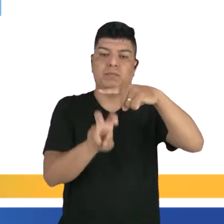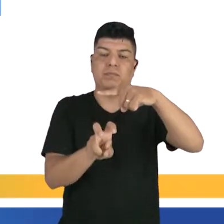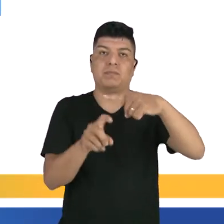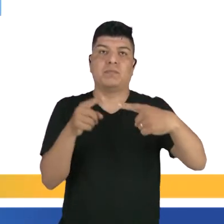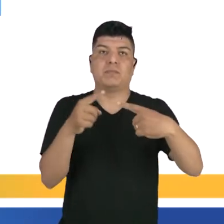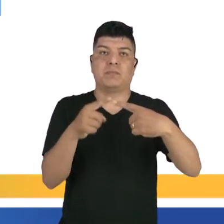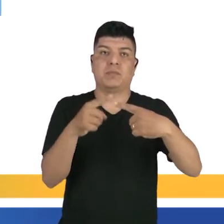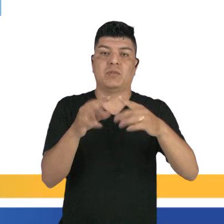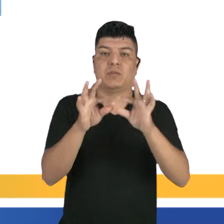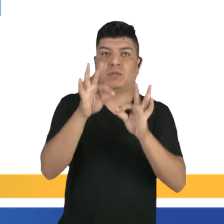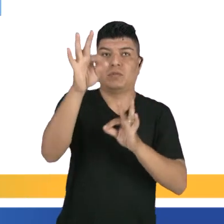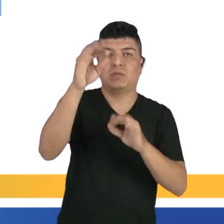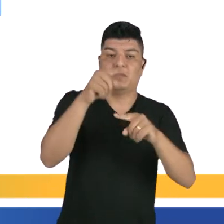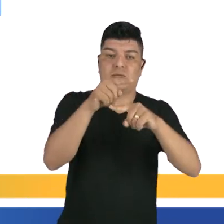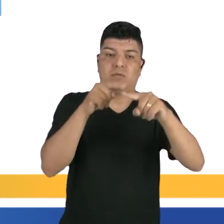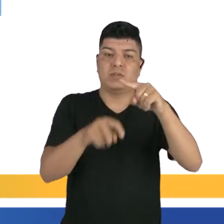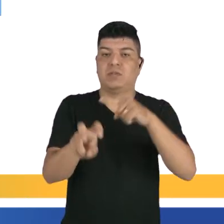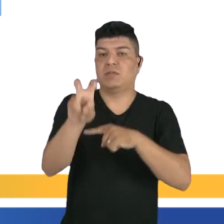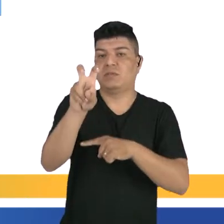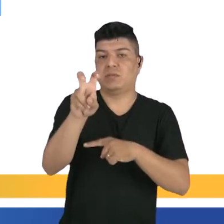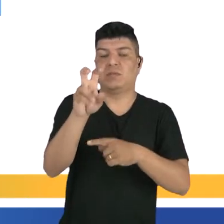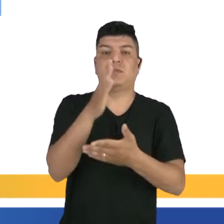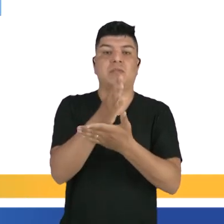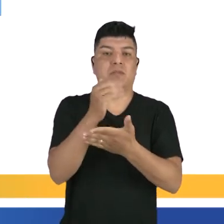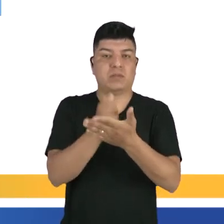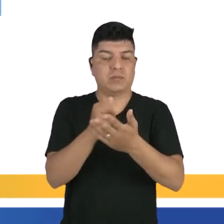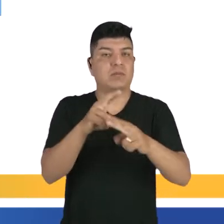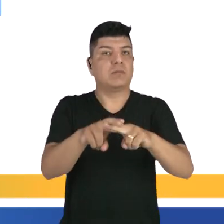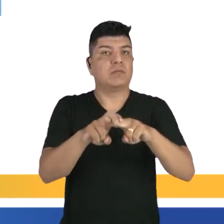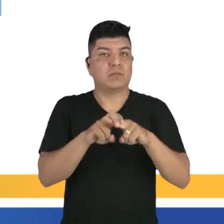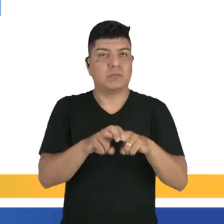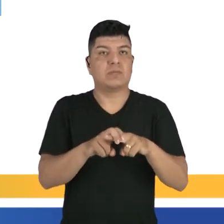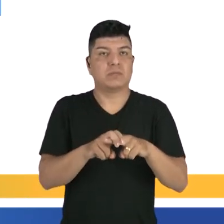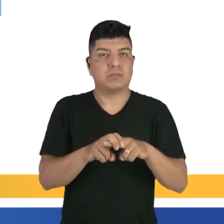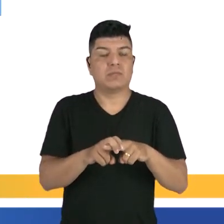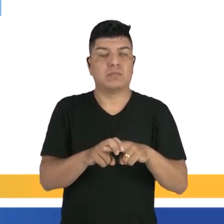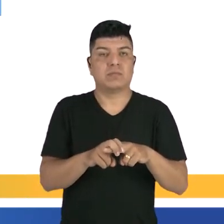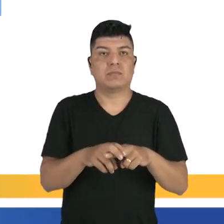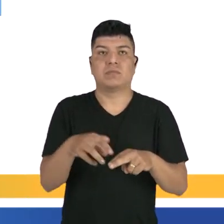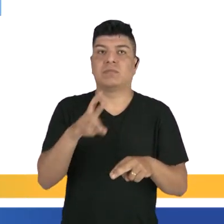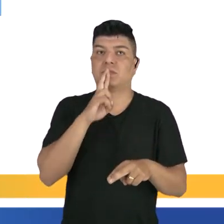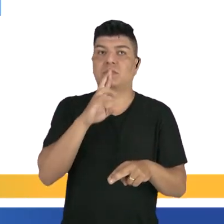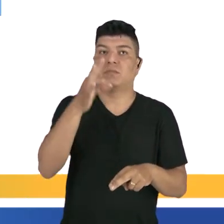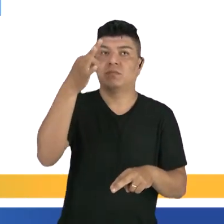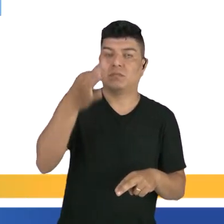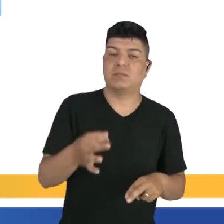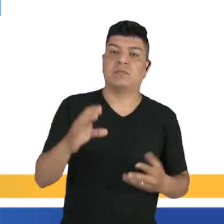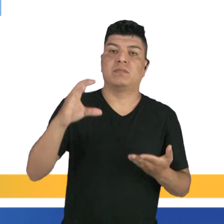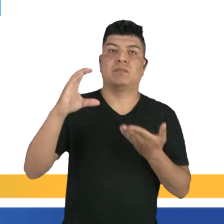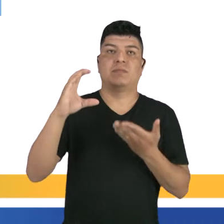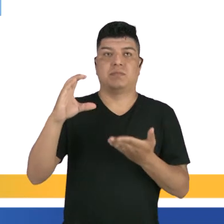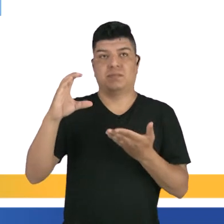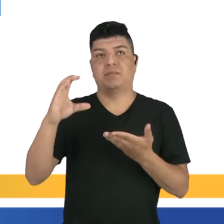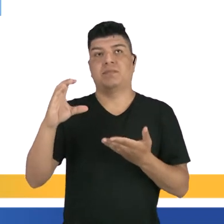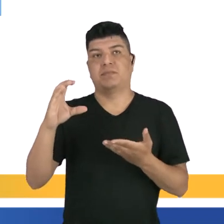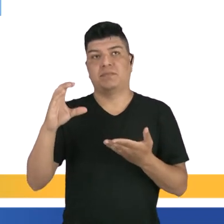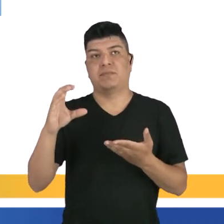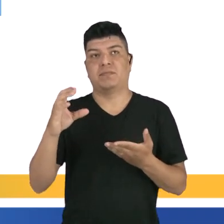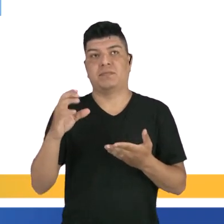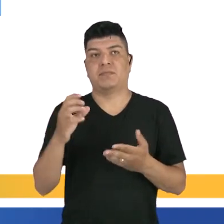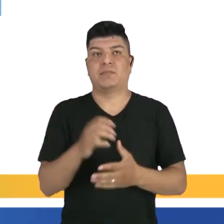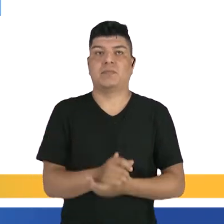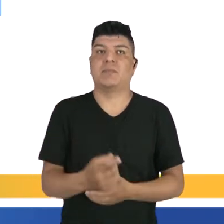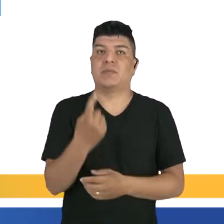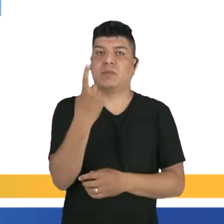até B foi dividido em 5 partes. Então, da árvore A até a primeira árvore eu tenho um espaço. Então, é